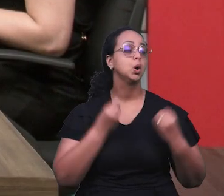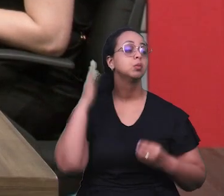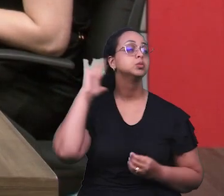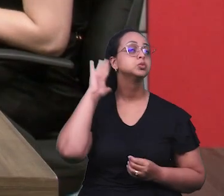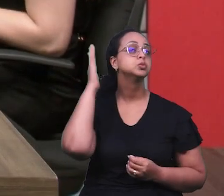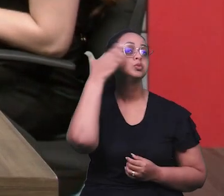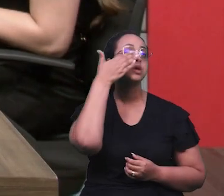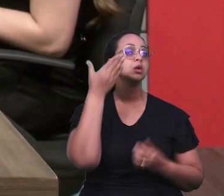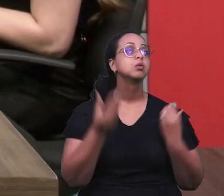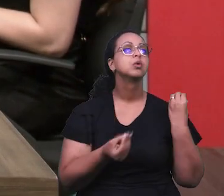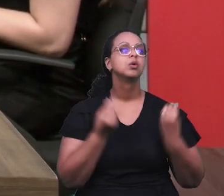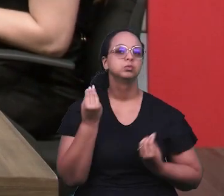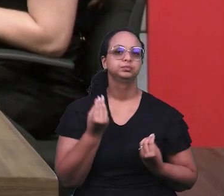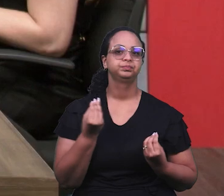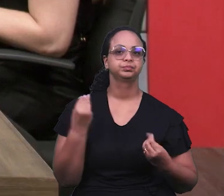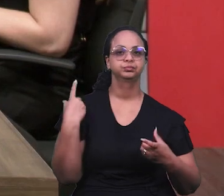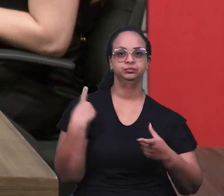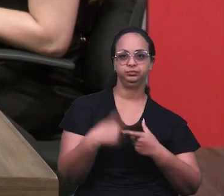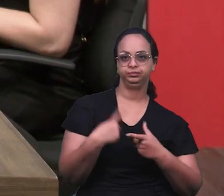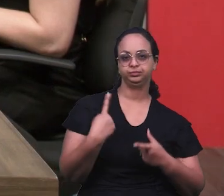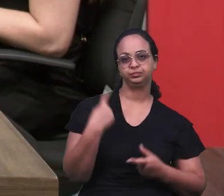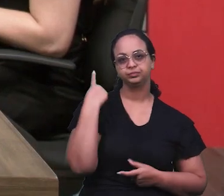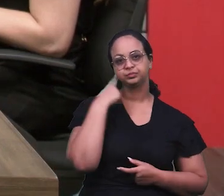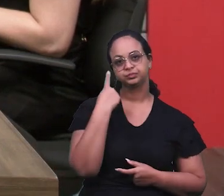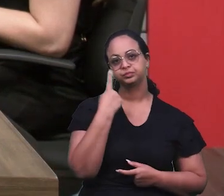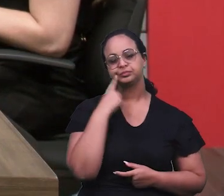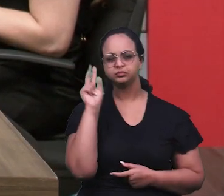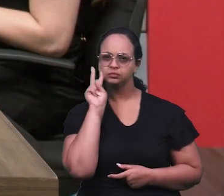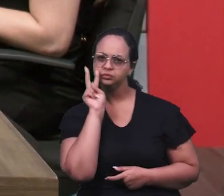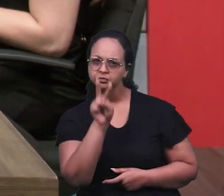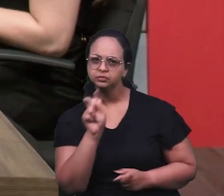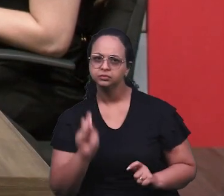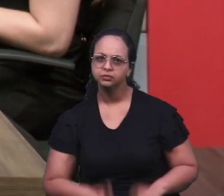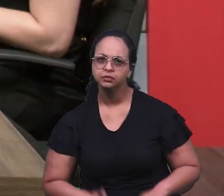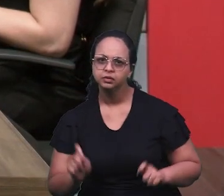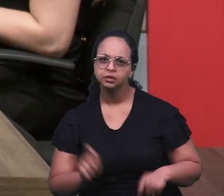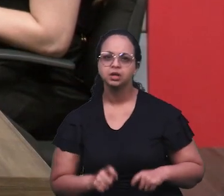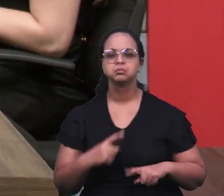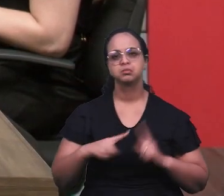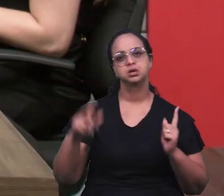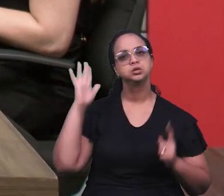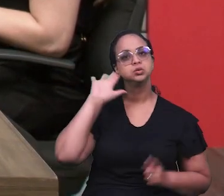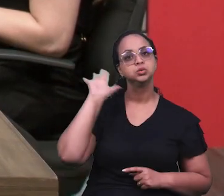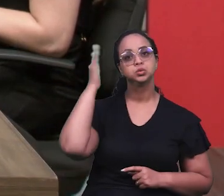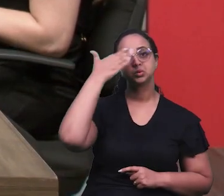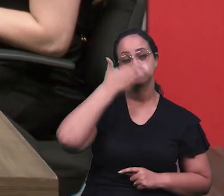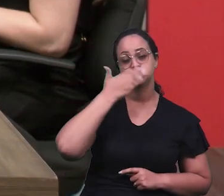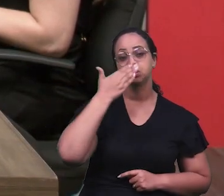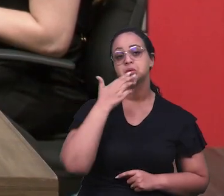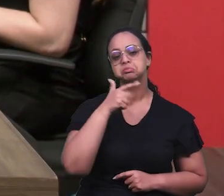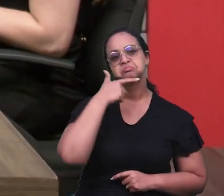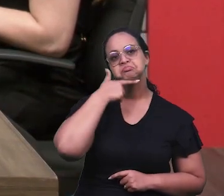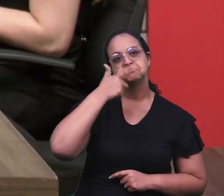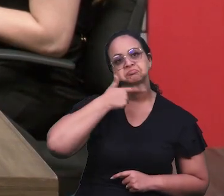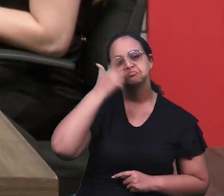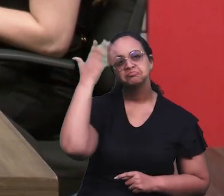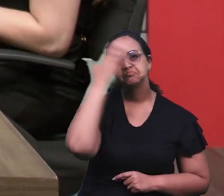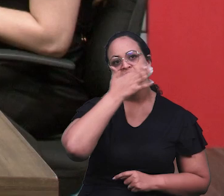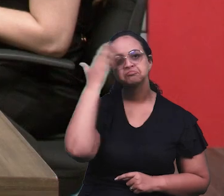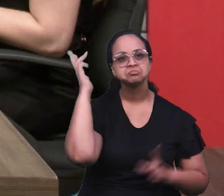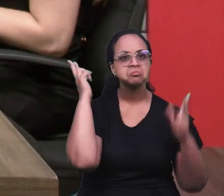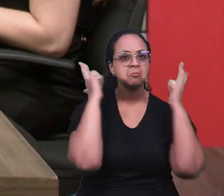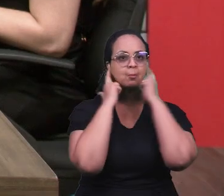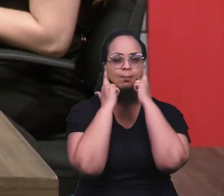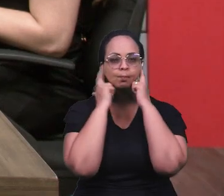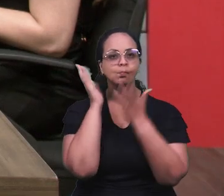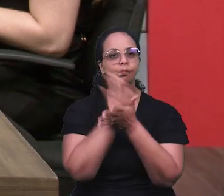surdo cego, o surdo ainda está enxergando, o surdo cego não enxerga, não vê. E como é que a gente faz quando